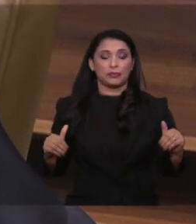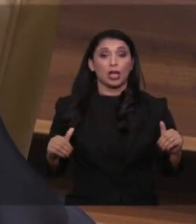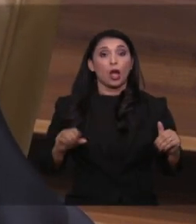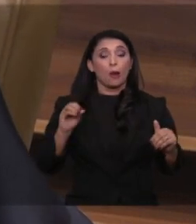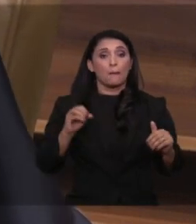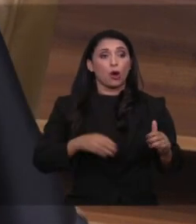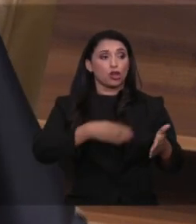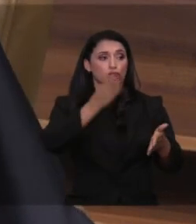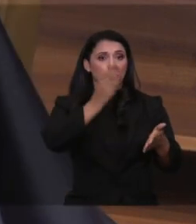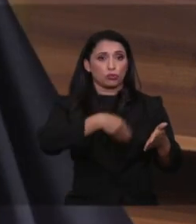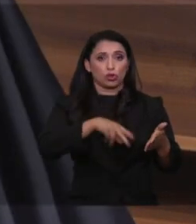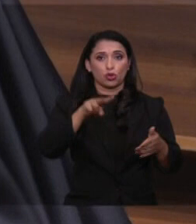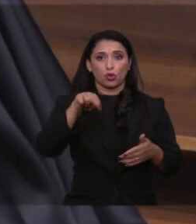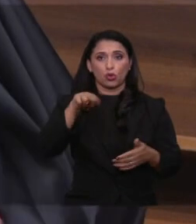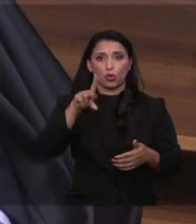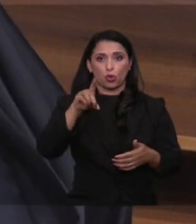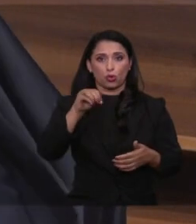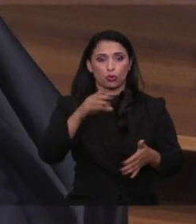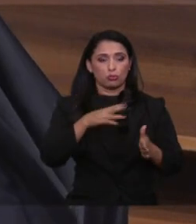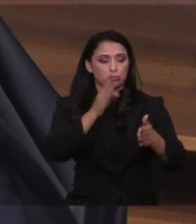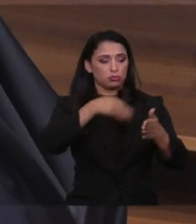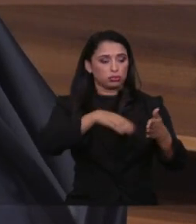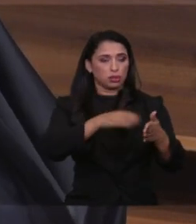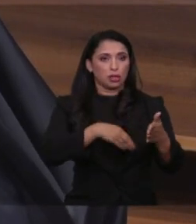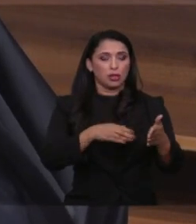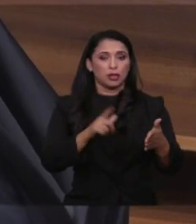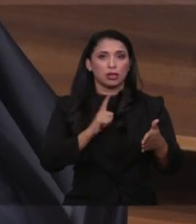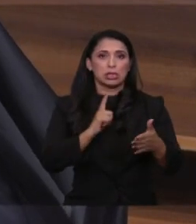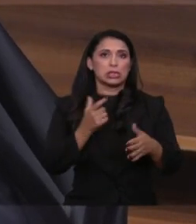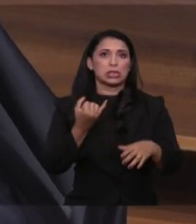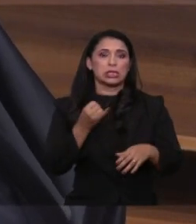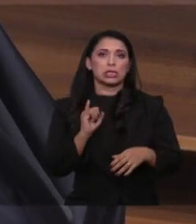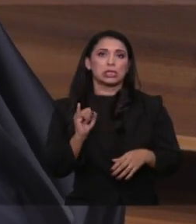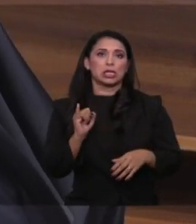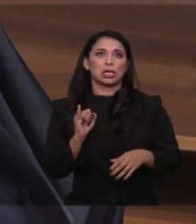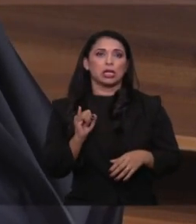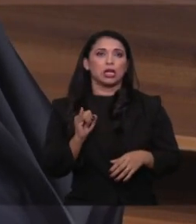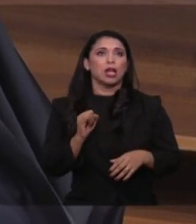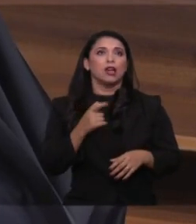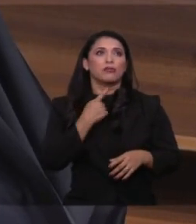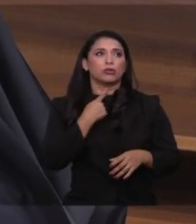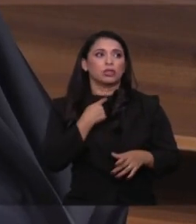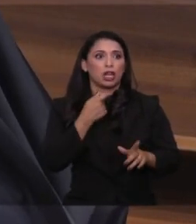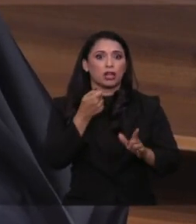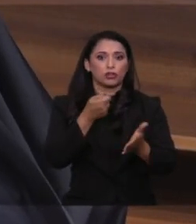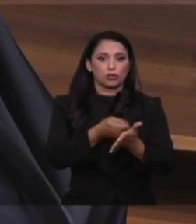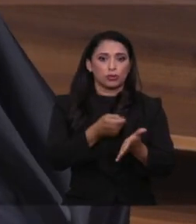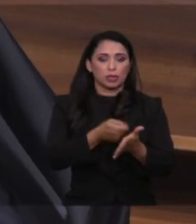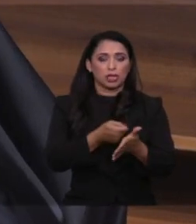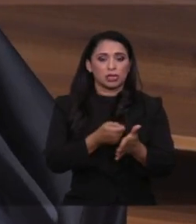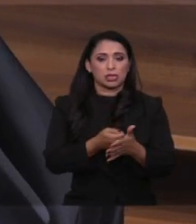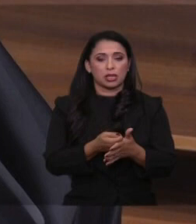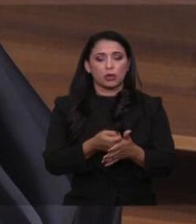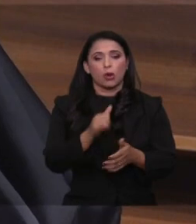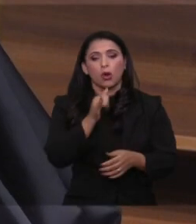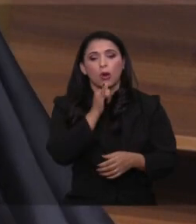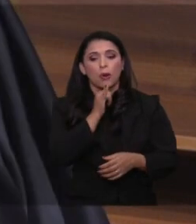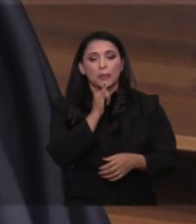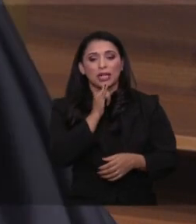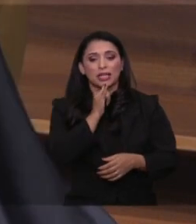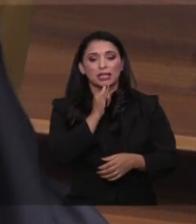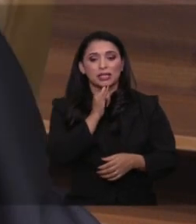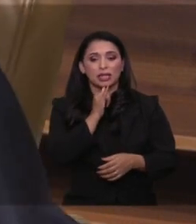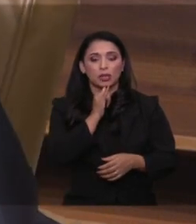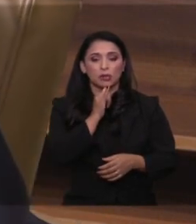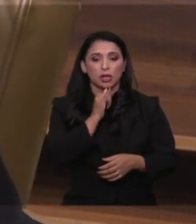anulação por desvio de vontade, por coação, ou pelo fato, por exemplo, de um dos cônjuges